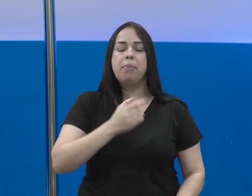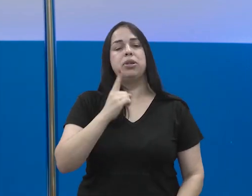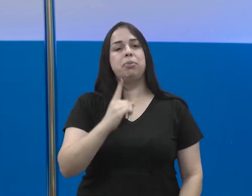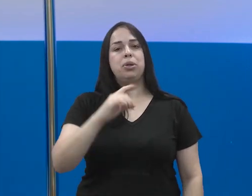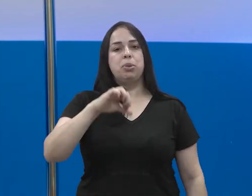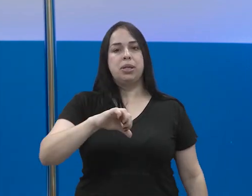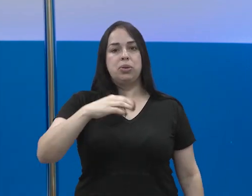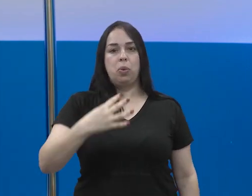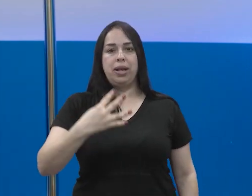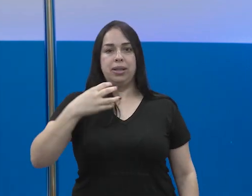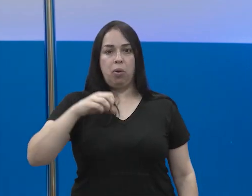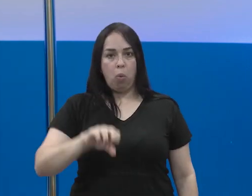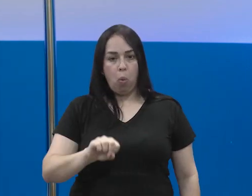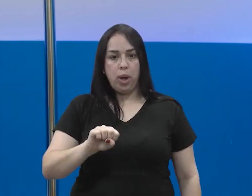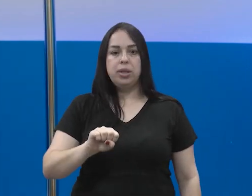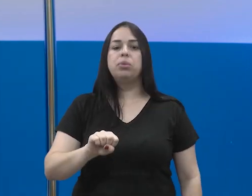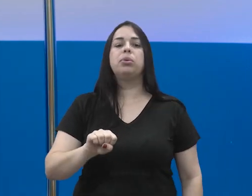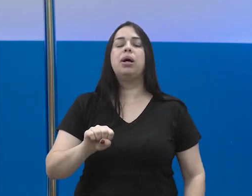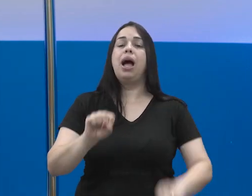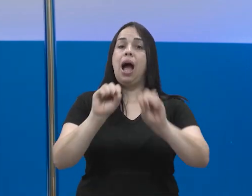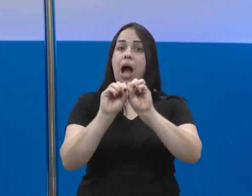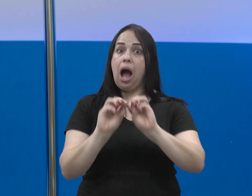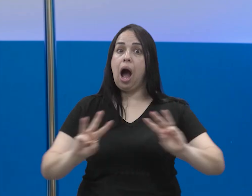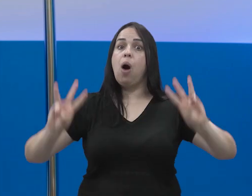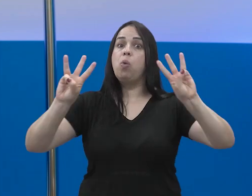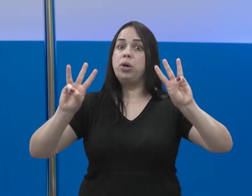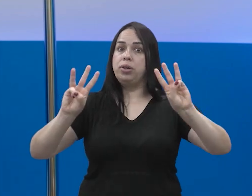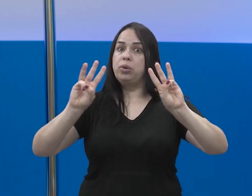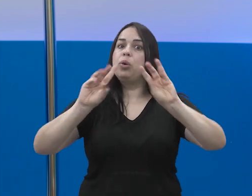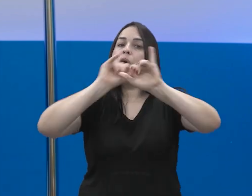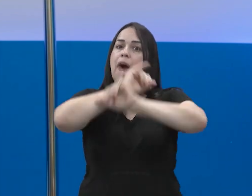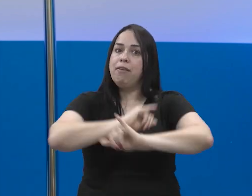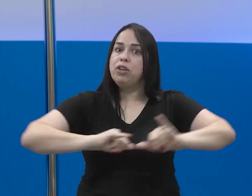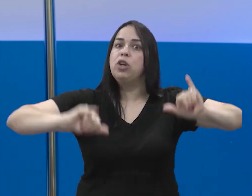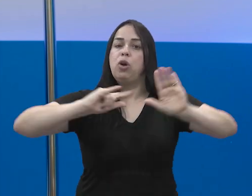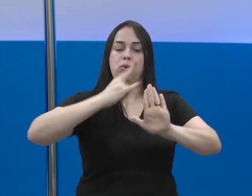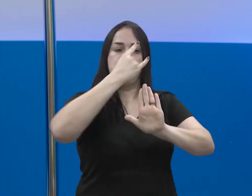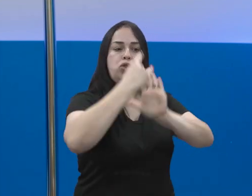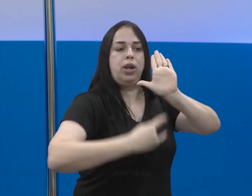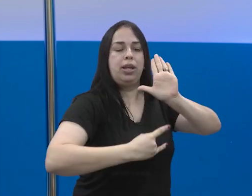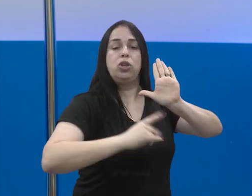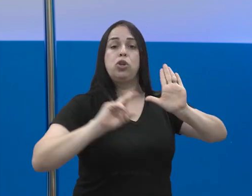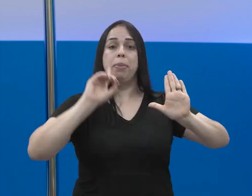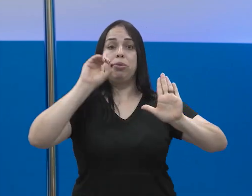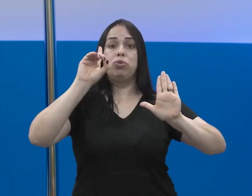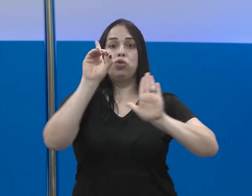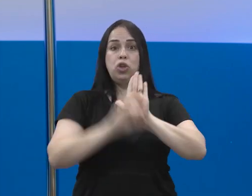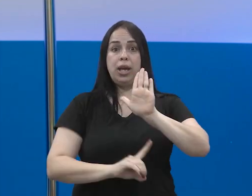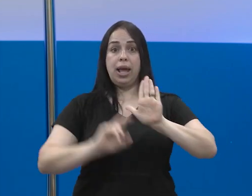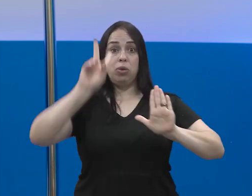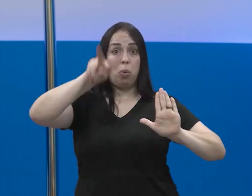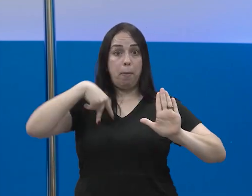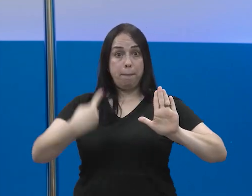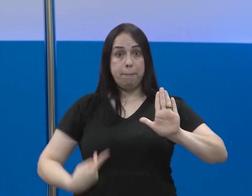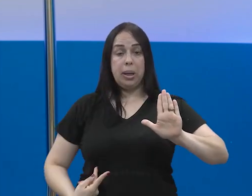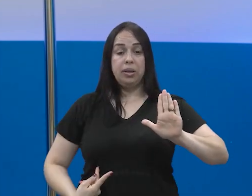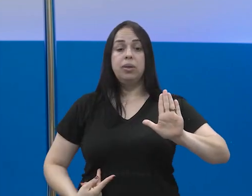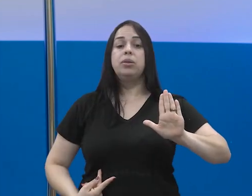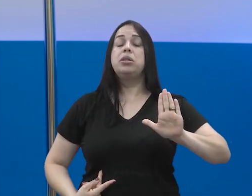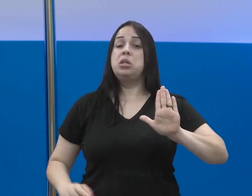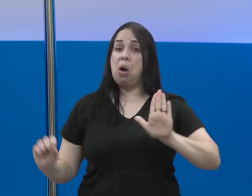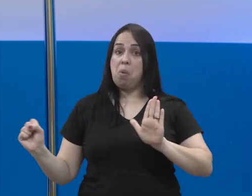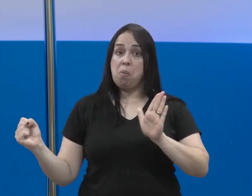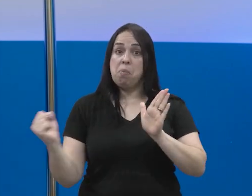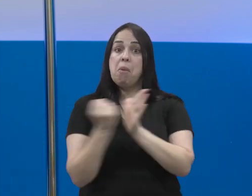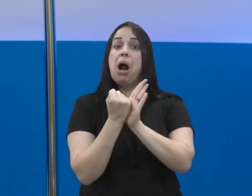a Declaração Universal dos Direitos Humanos. O documento representa um marco na história de proteção aos direitos humanos